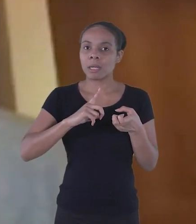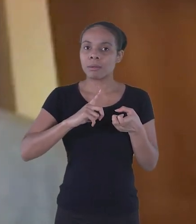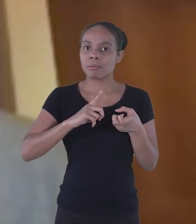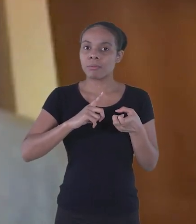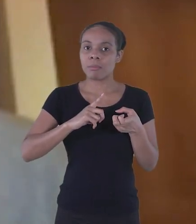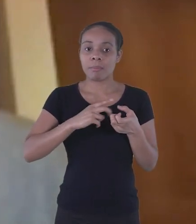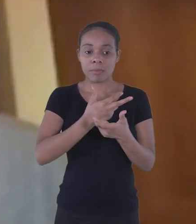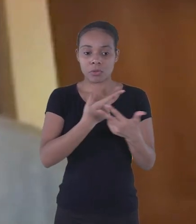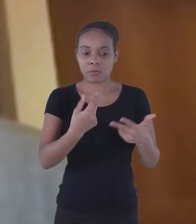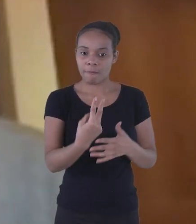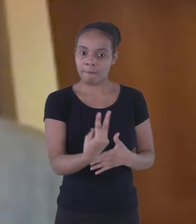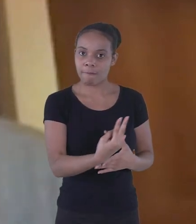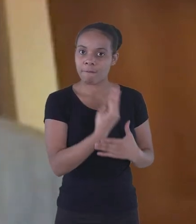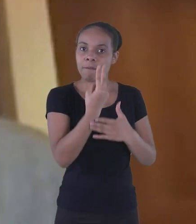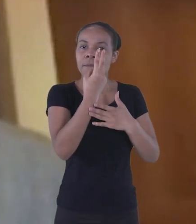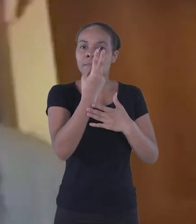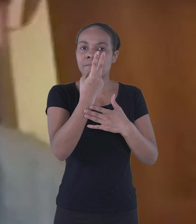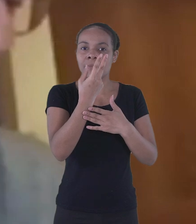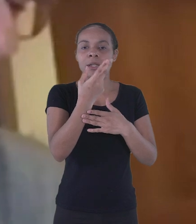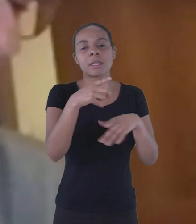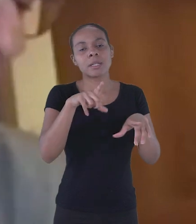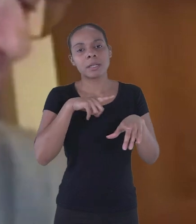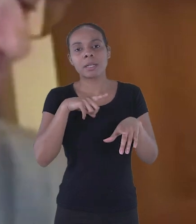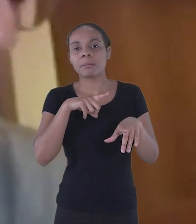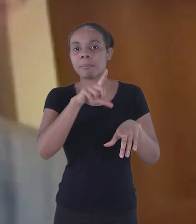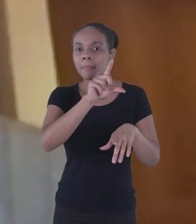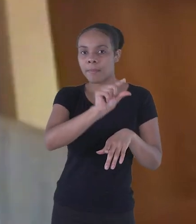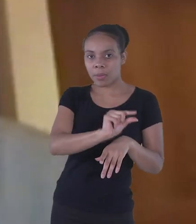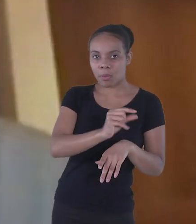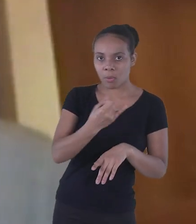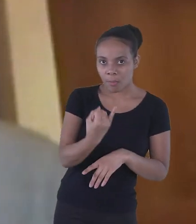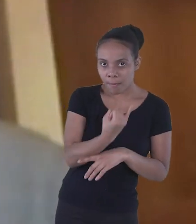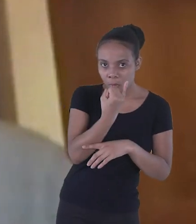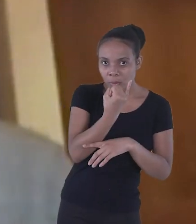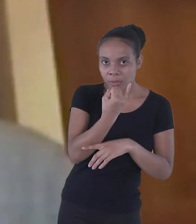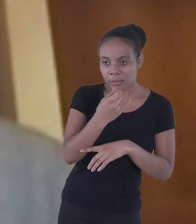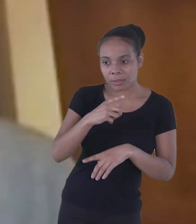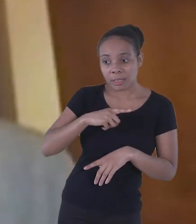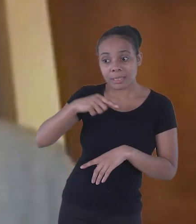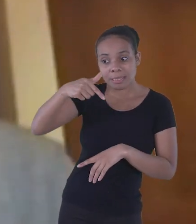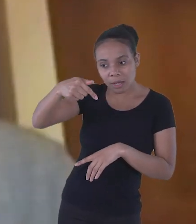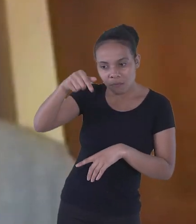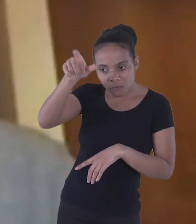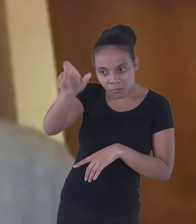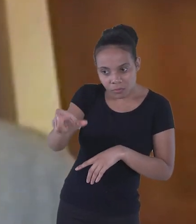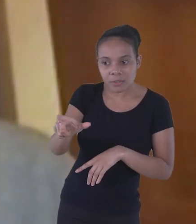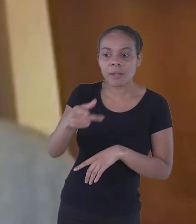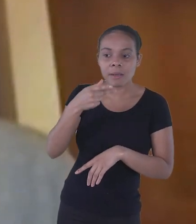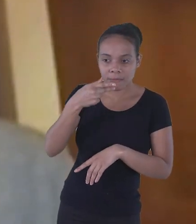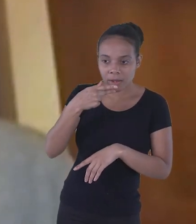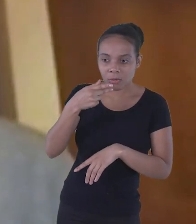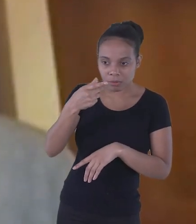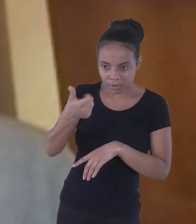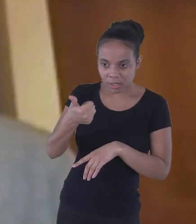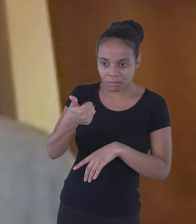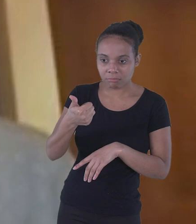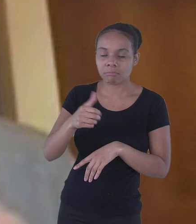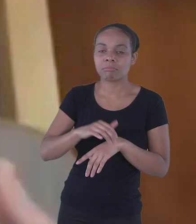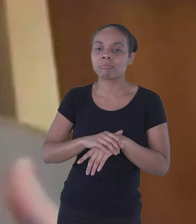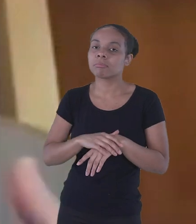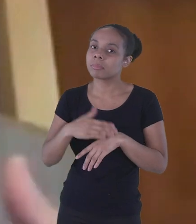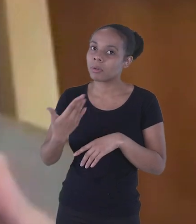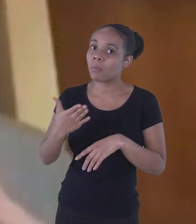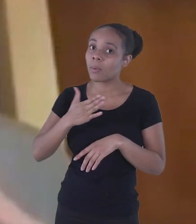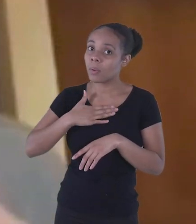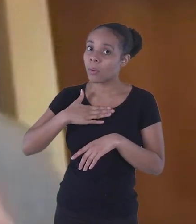menor importância. Eu acho que ela, de todas as sete que você falou, eu acho que a minha carreira entra